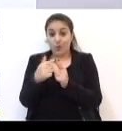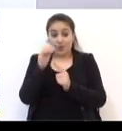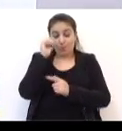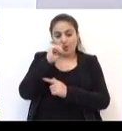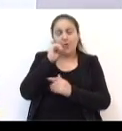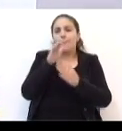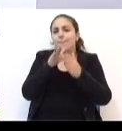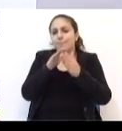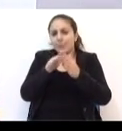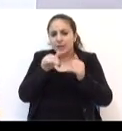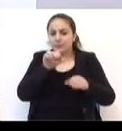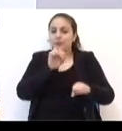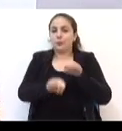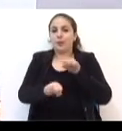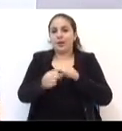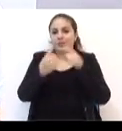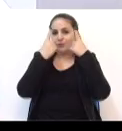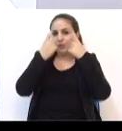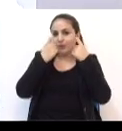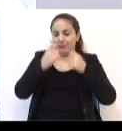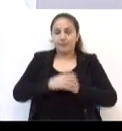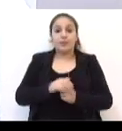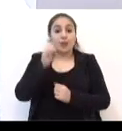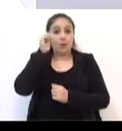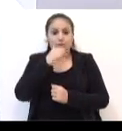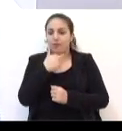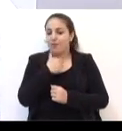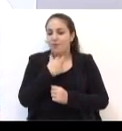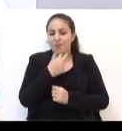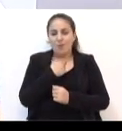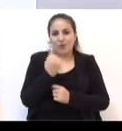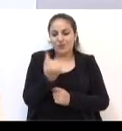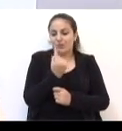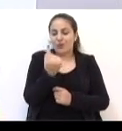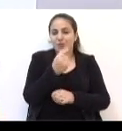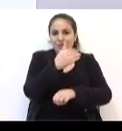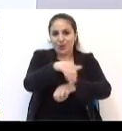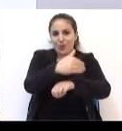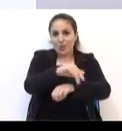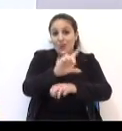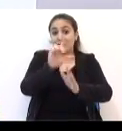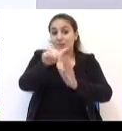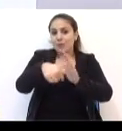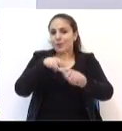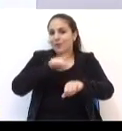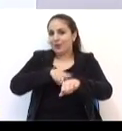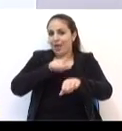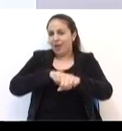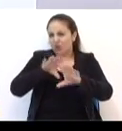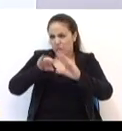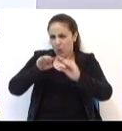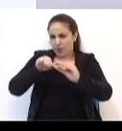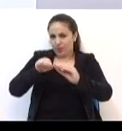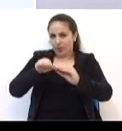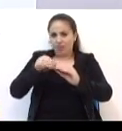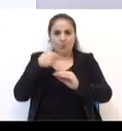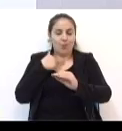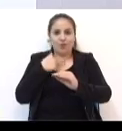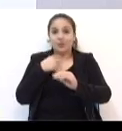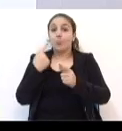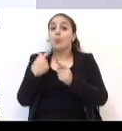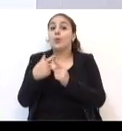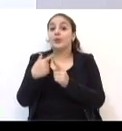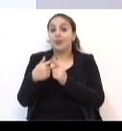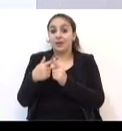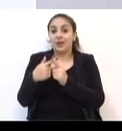para ser estuprada e violentada. A mulher não pode sair sozinha na rua depois de um determinado horário, porque ela